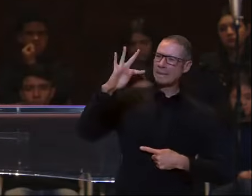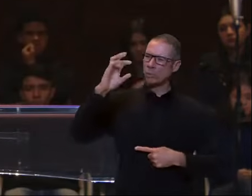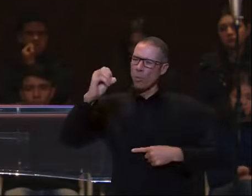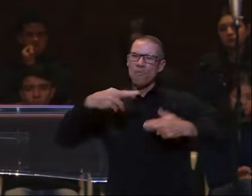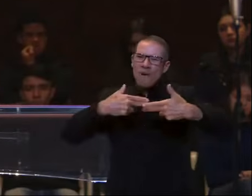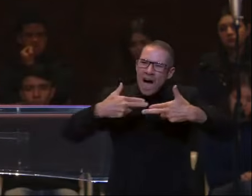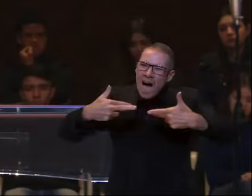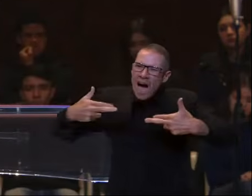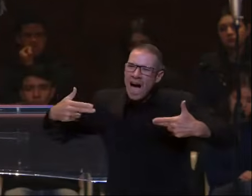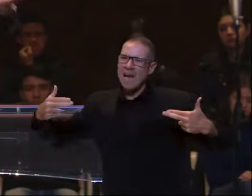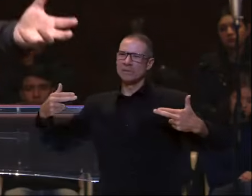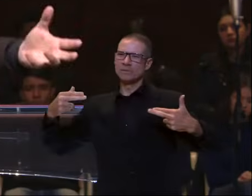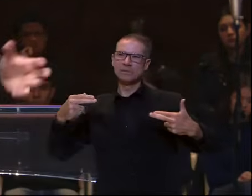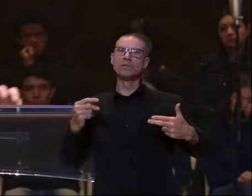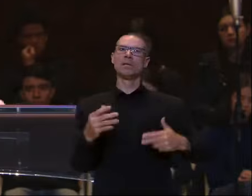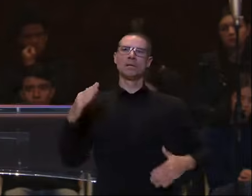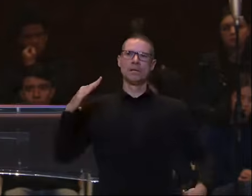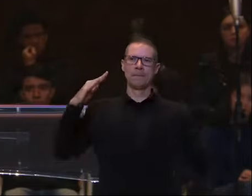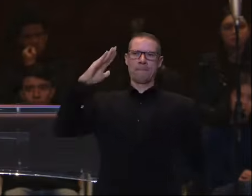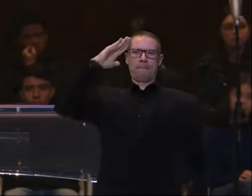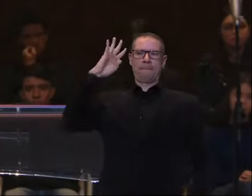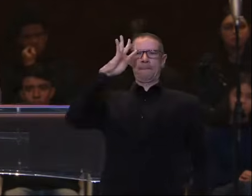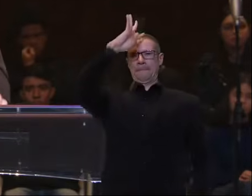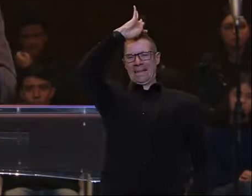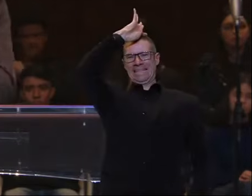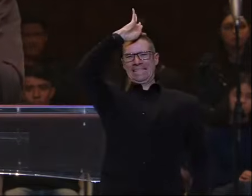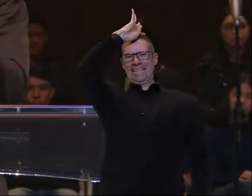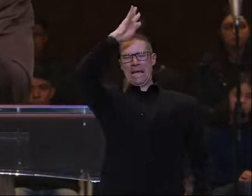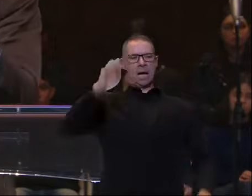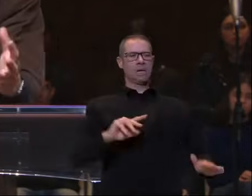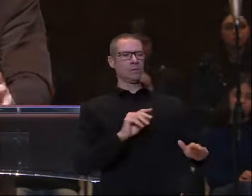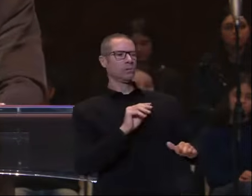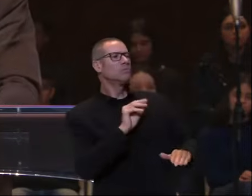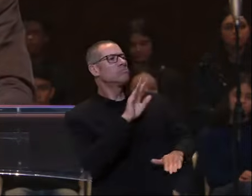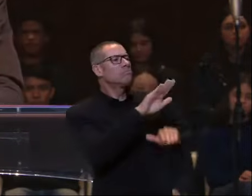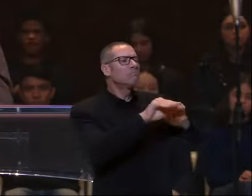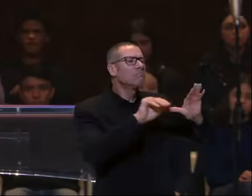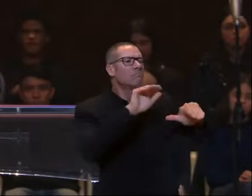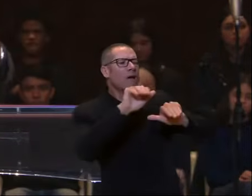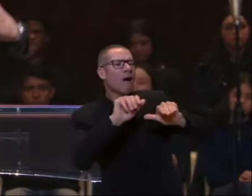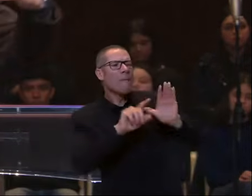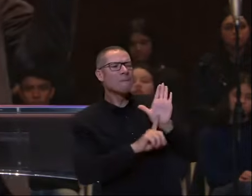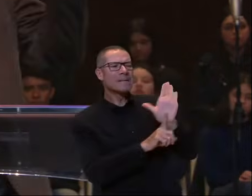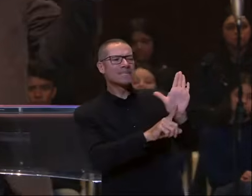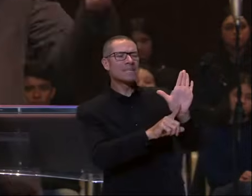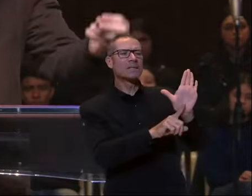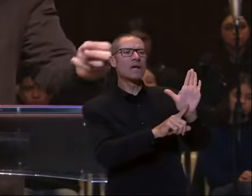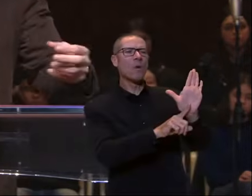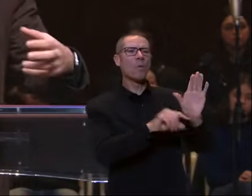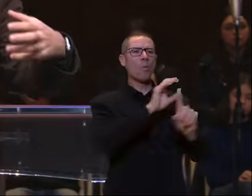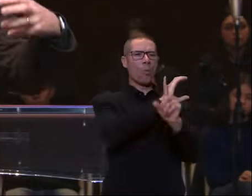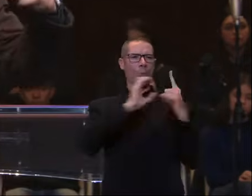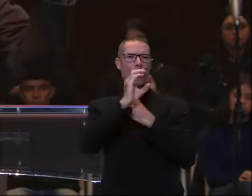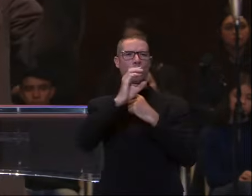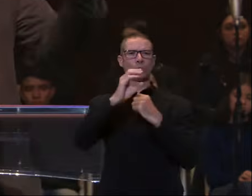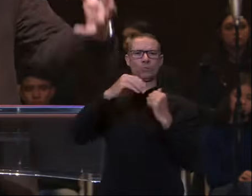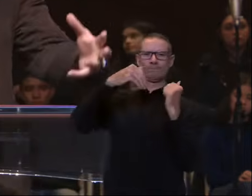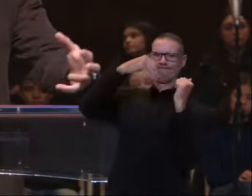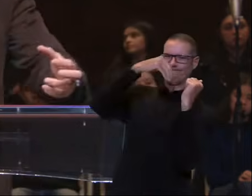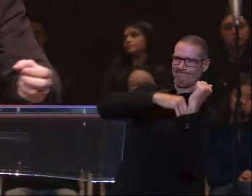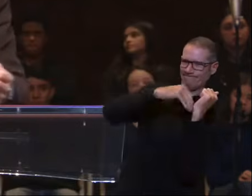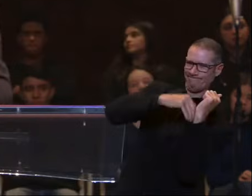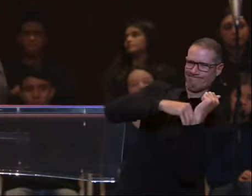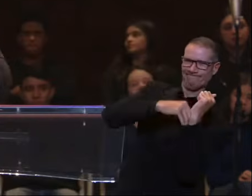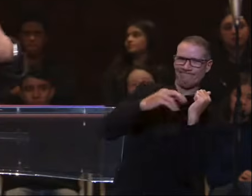certo apelo aos soldados romanos, porque ele era a representação de um soldado, e vinham cultos secretos,